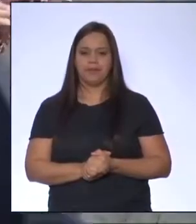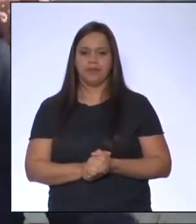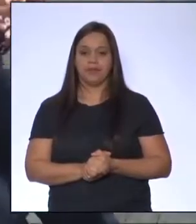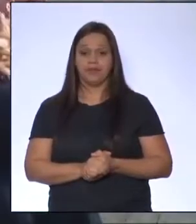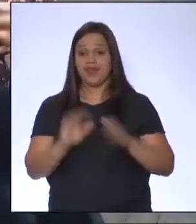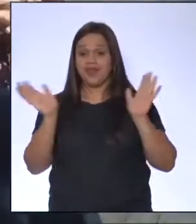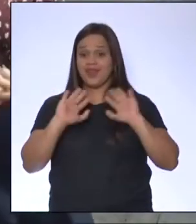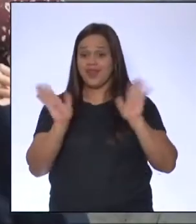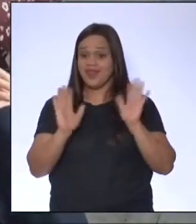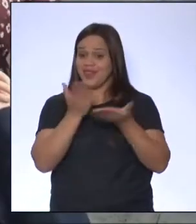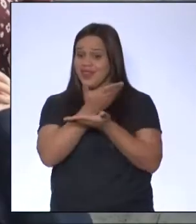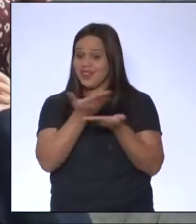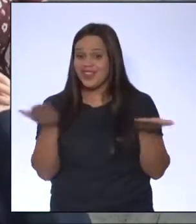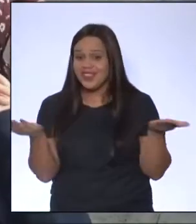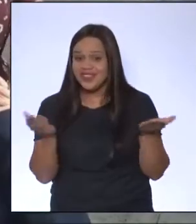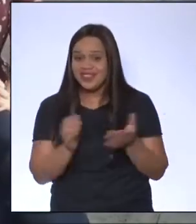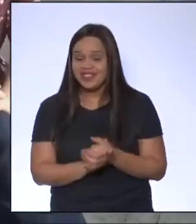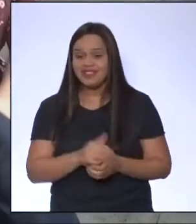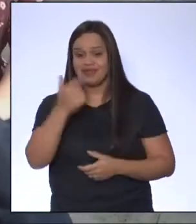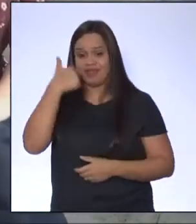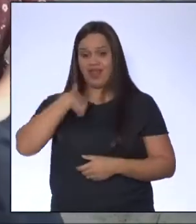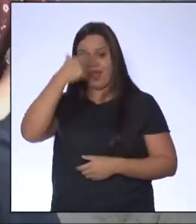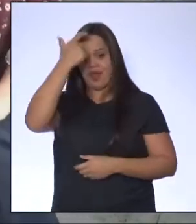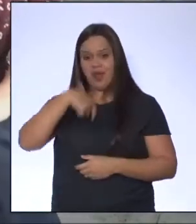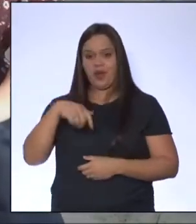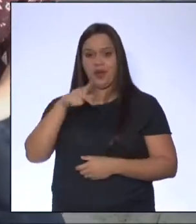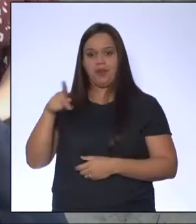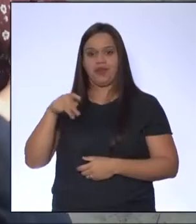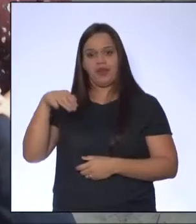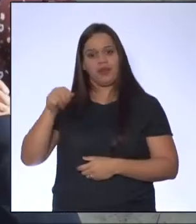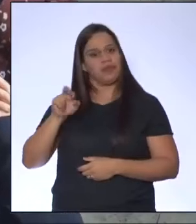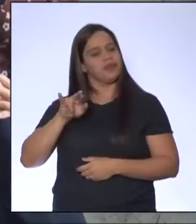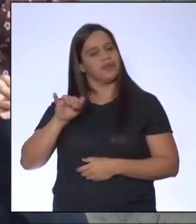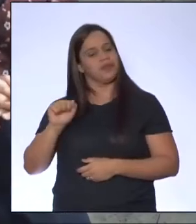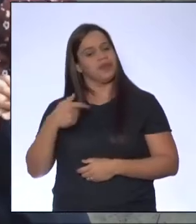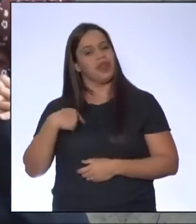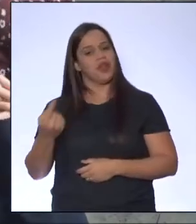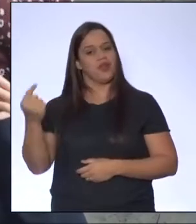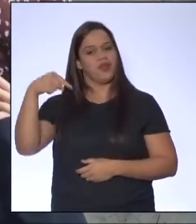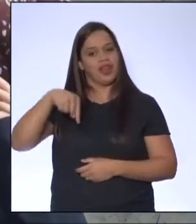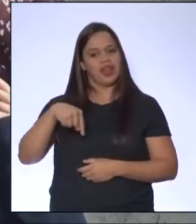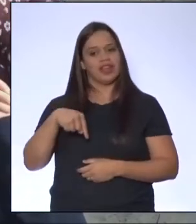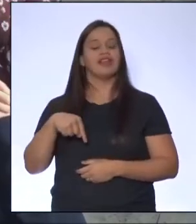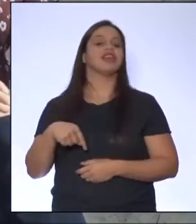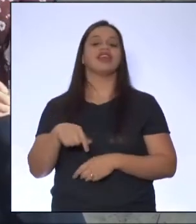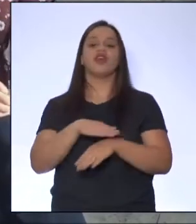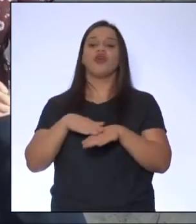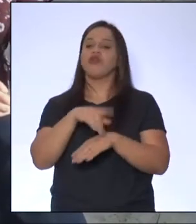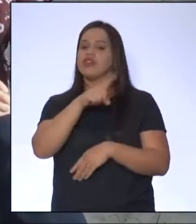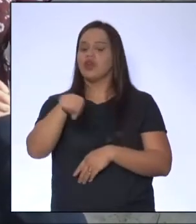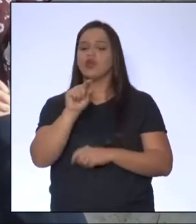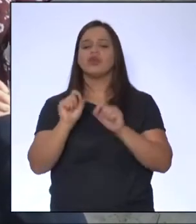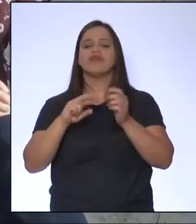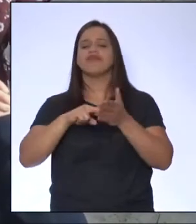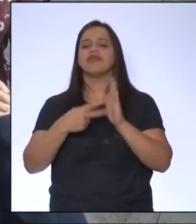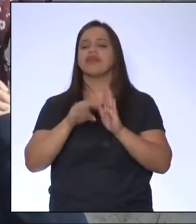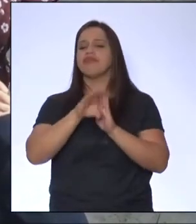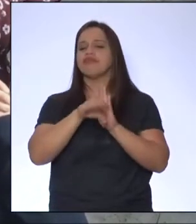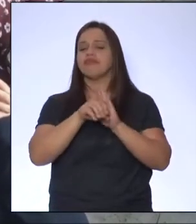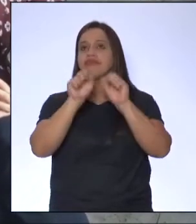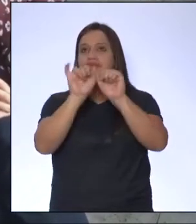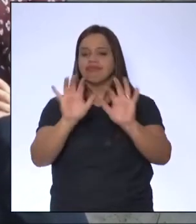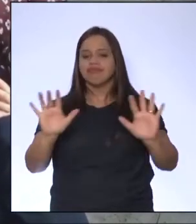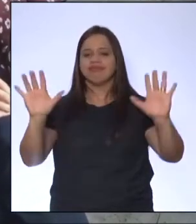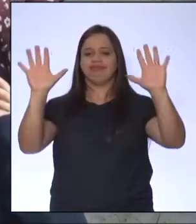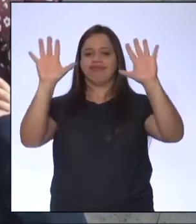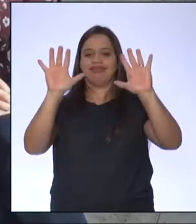Oi, pessoas! Aqui é a professora Mariana. Eu vim aqui conversar um pouquinho com vocês sobre o conceito de paisagem e